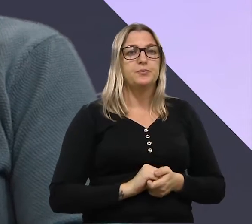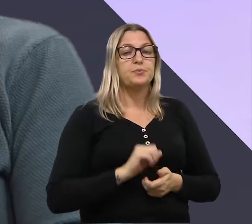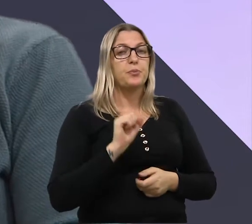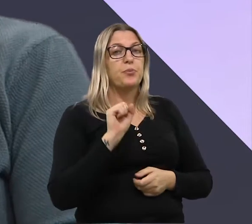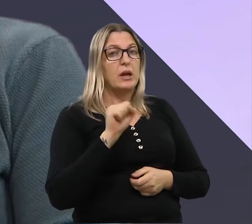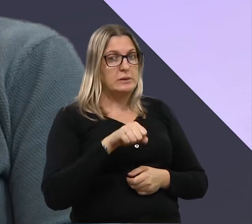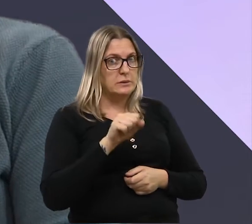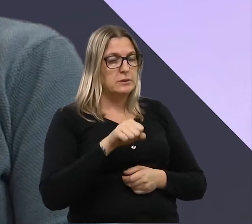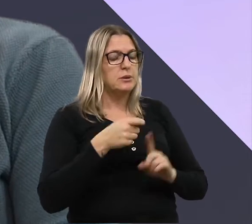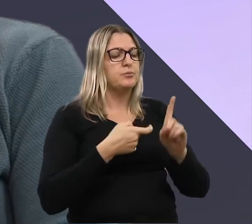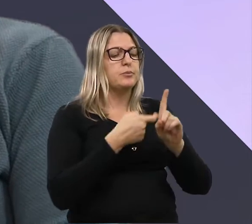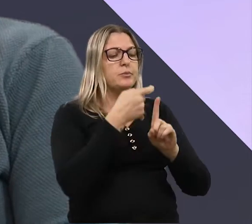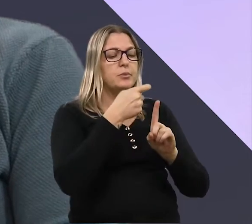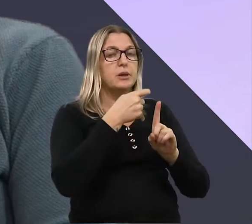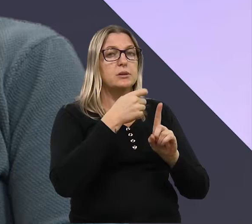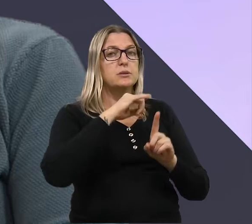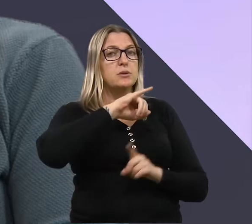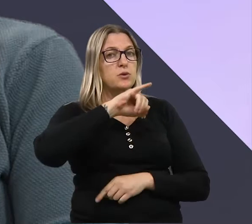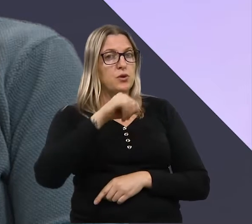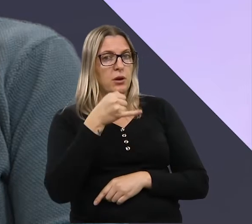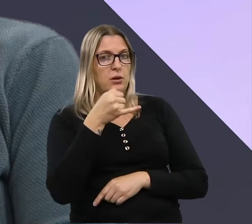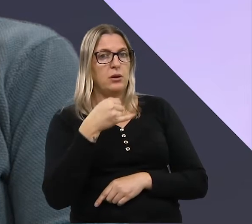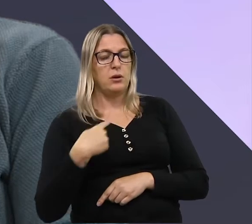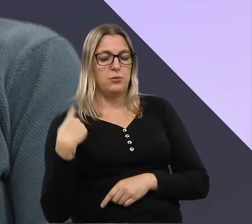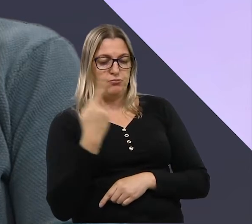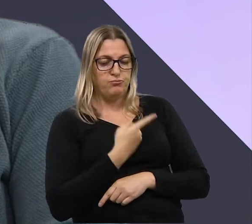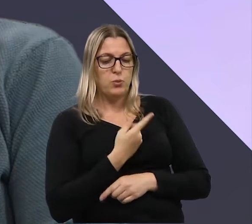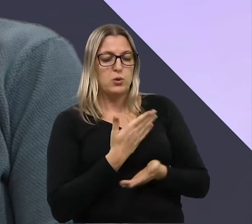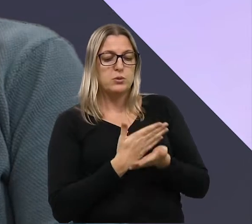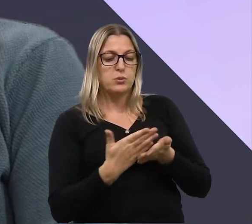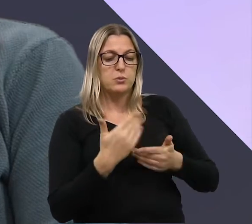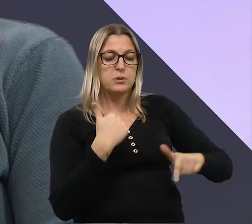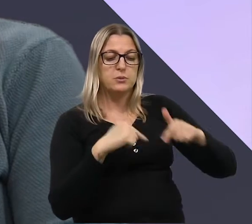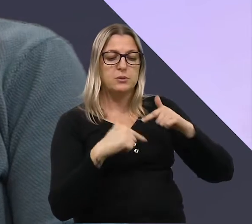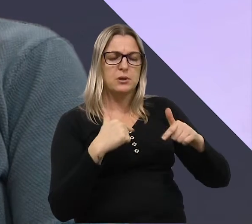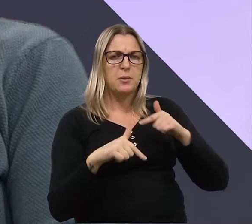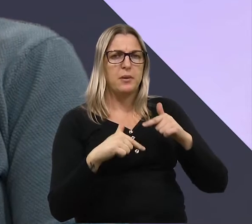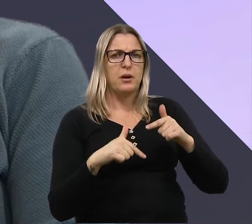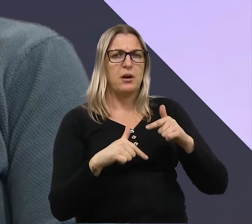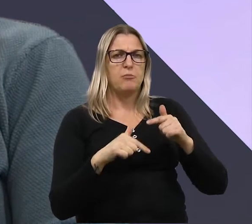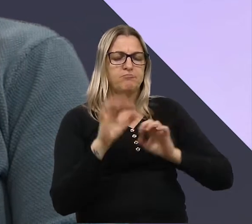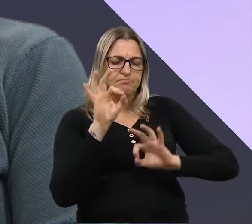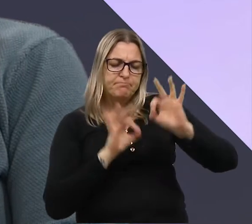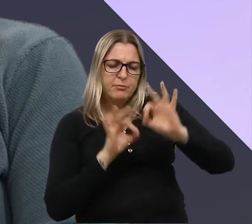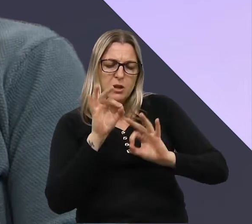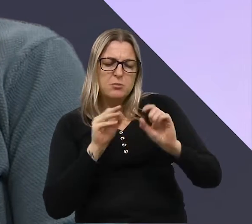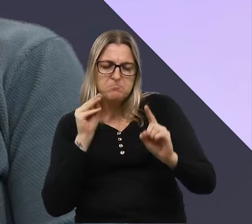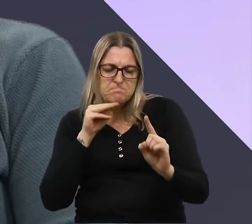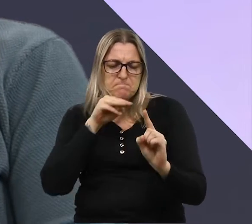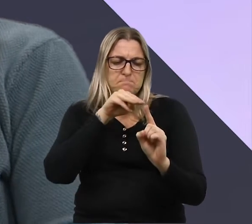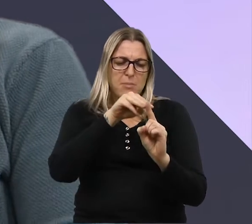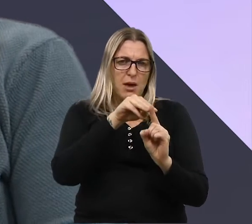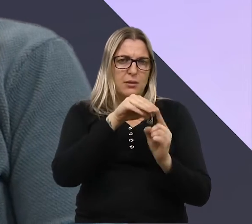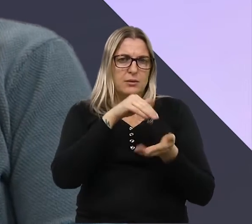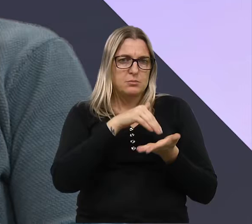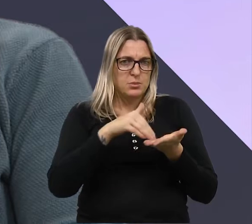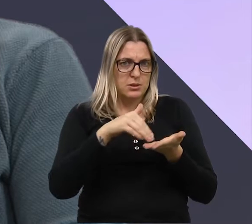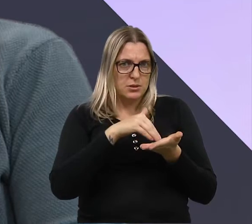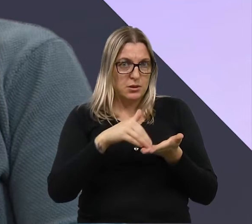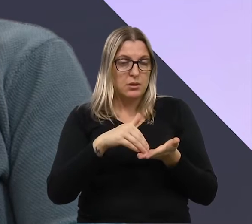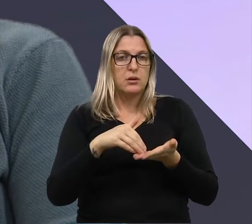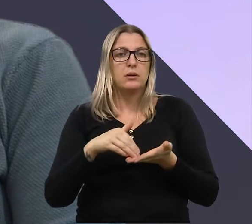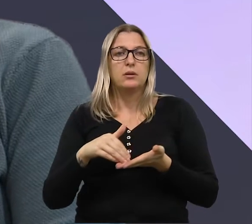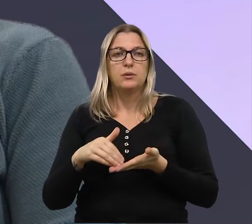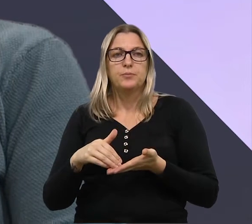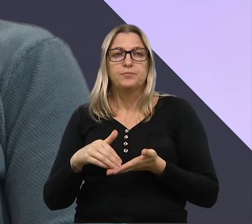E no mês de janeiro quando Assumimos nós estipulamos algumas metas para secretaria nós de tantas